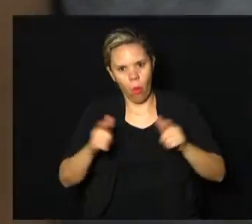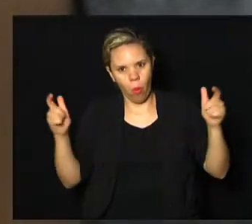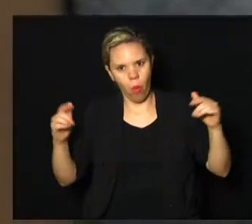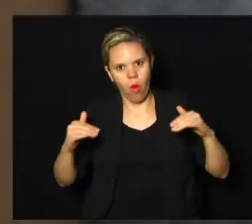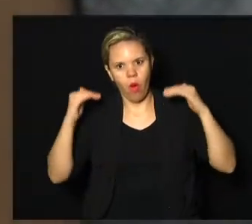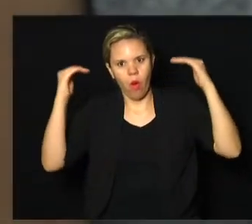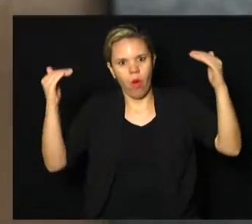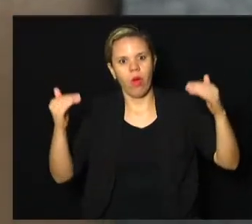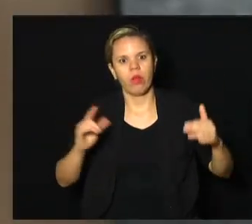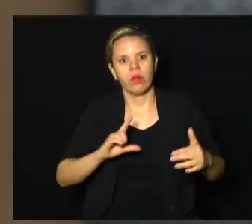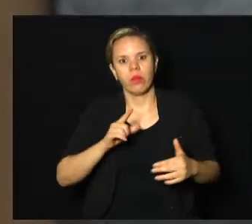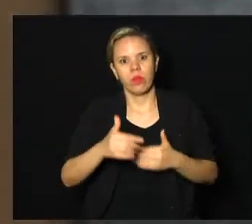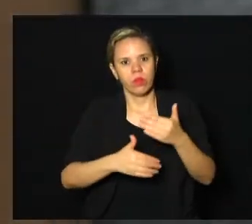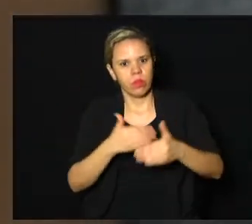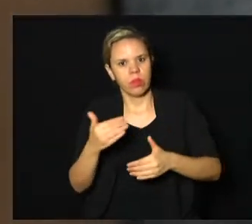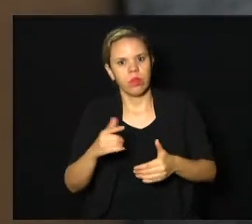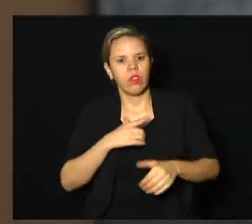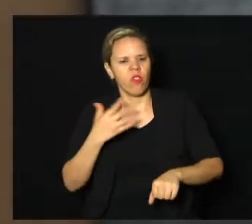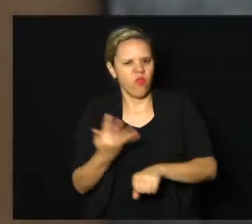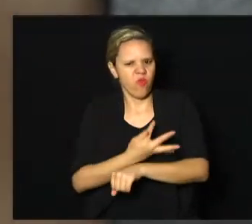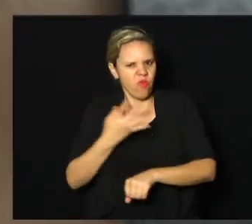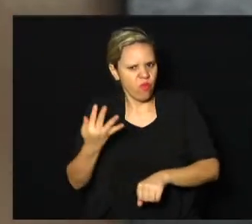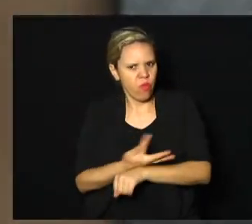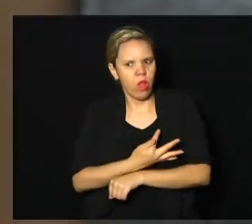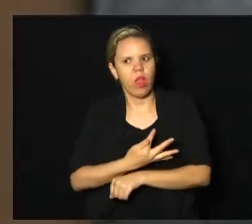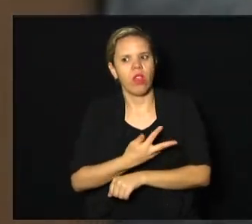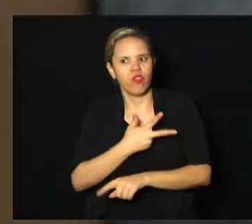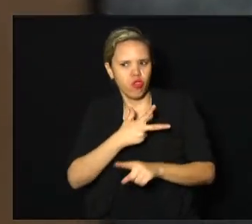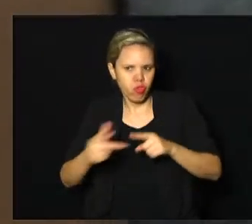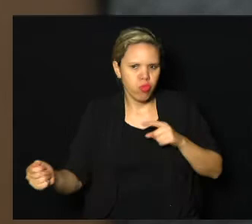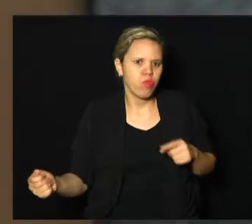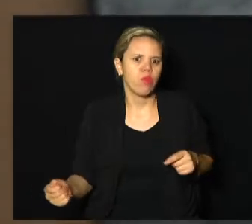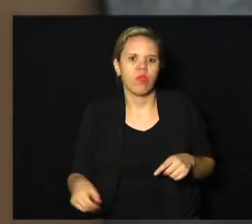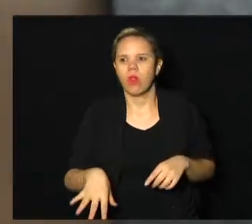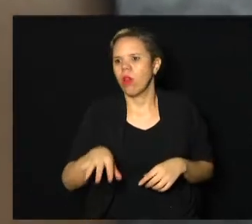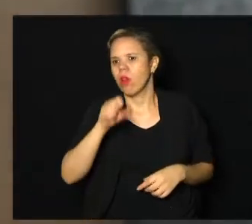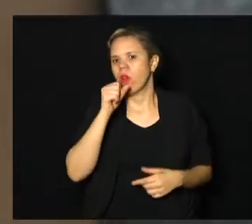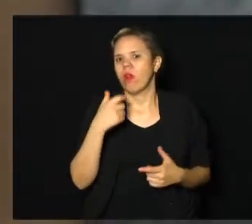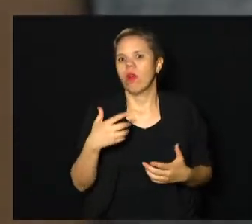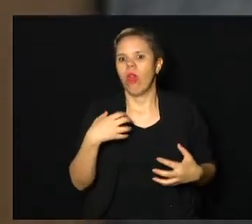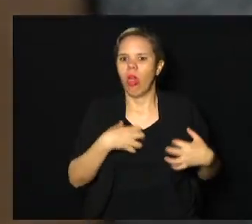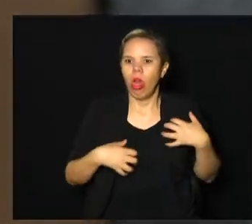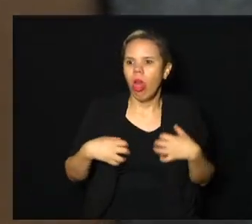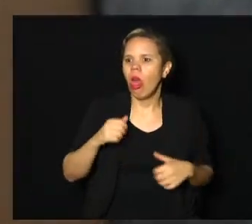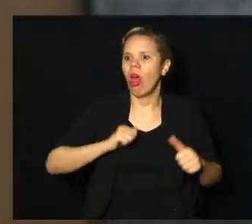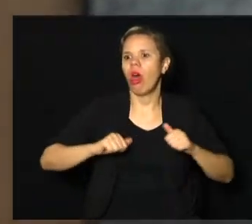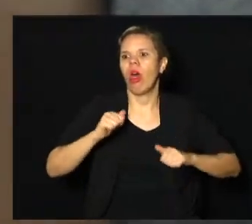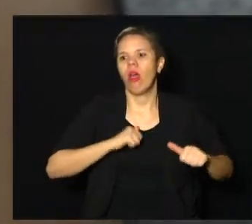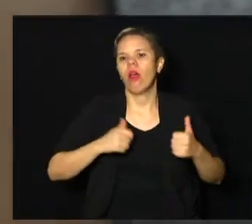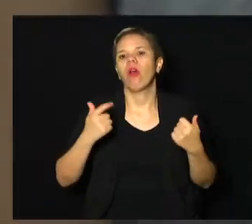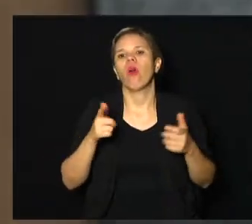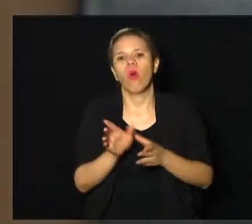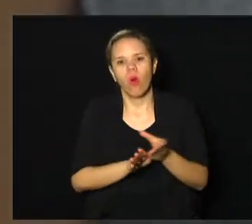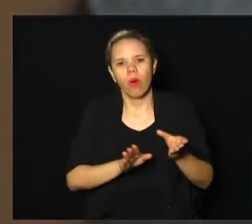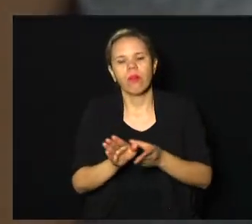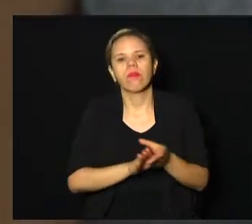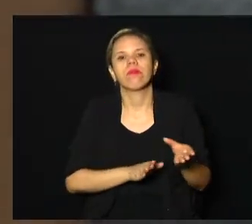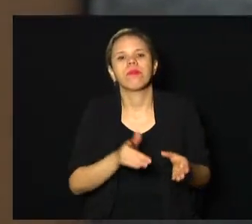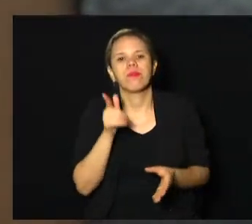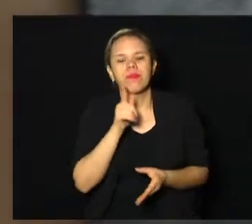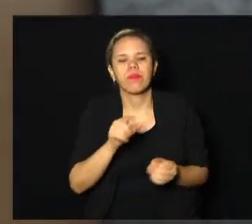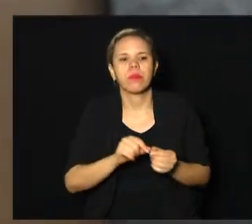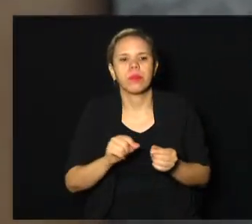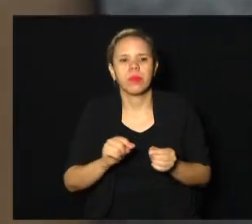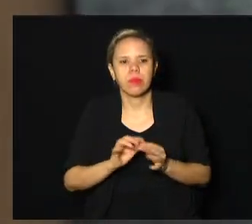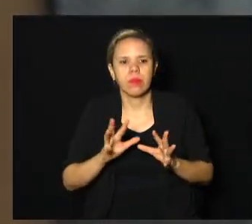e, consequentemente, tendo uma resistência à fadiga cada vez maior. Tudo isso a gente consegue orientar, né? Tem exames para a gente